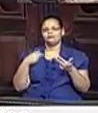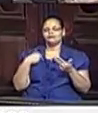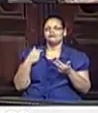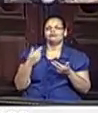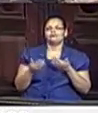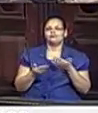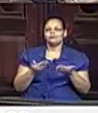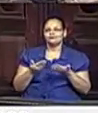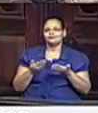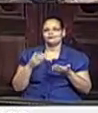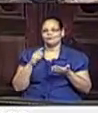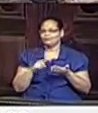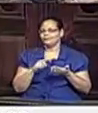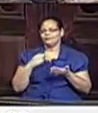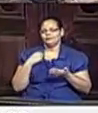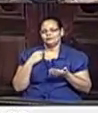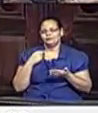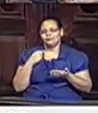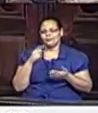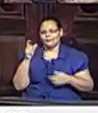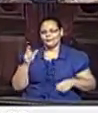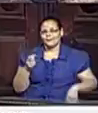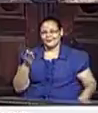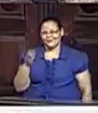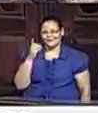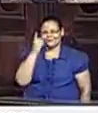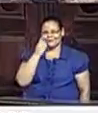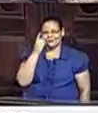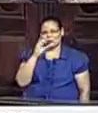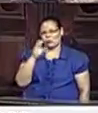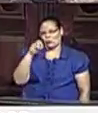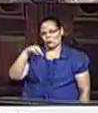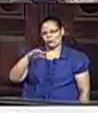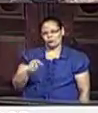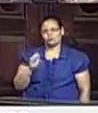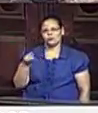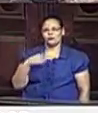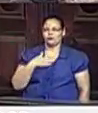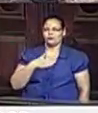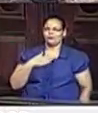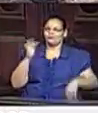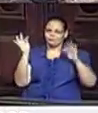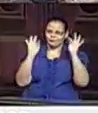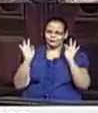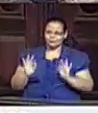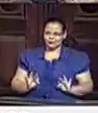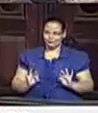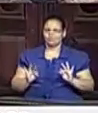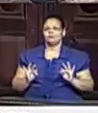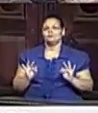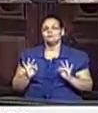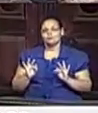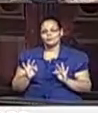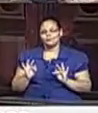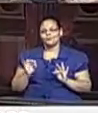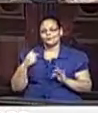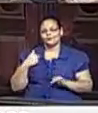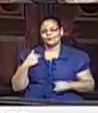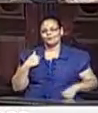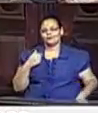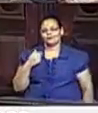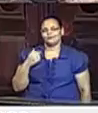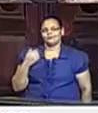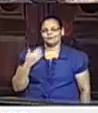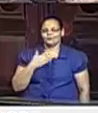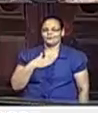é o deputado Conte foi muito feliz ao propor essa comissão que ele preside. Eu fico honrado dele